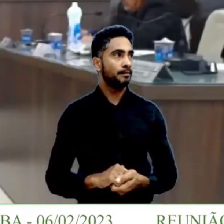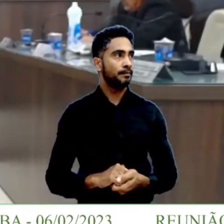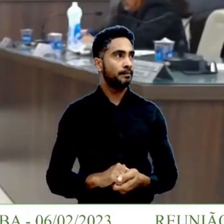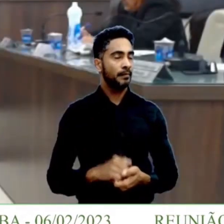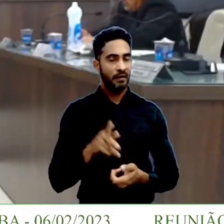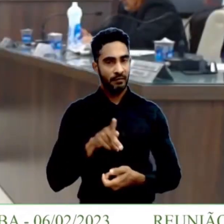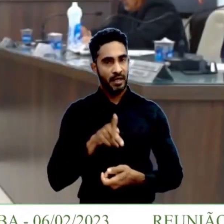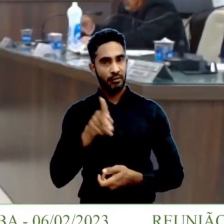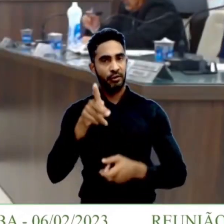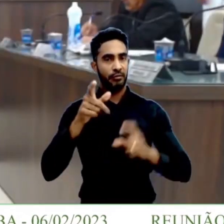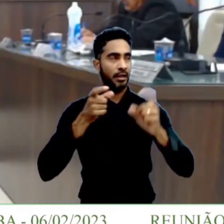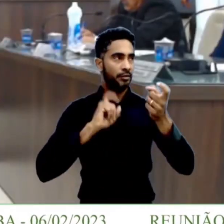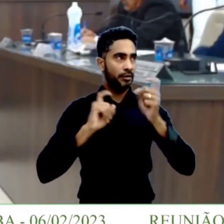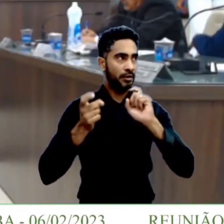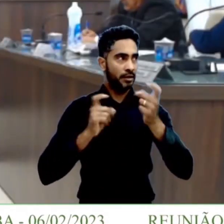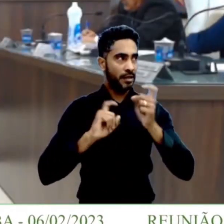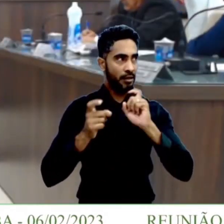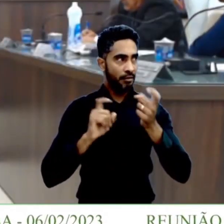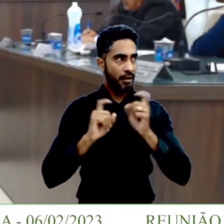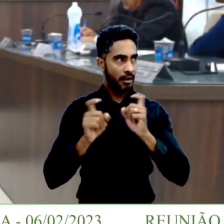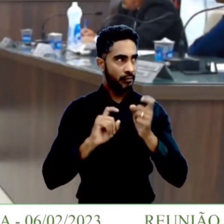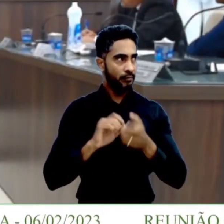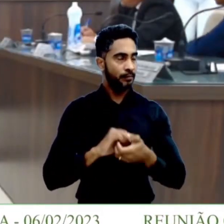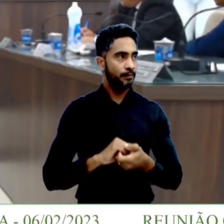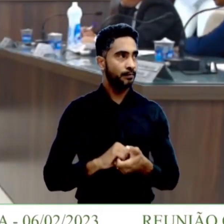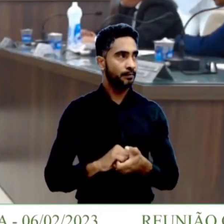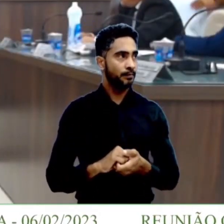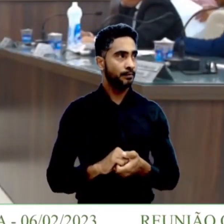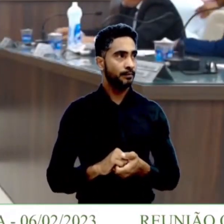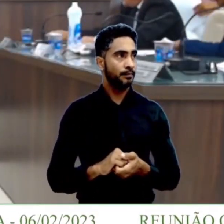Vamos dar continuidade à nossa reunião.